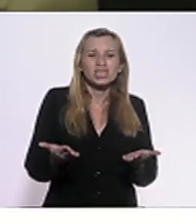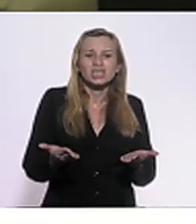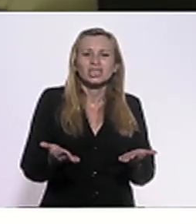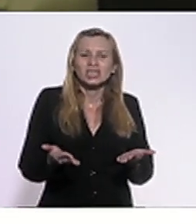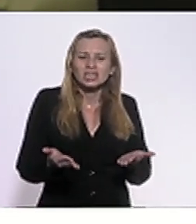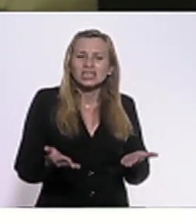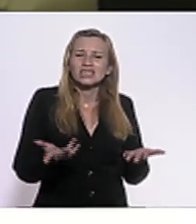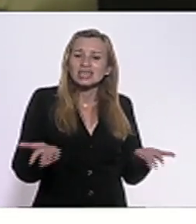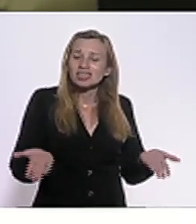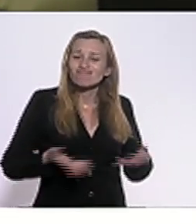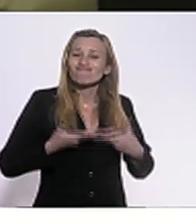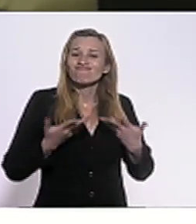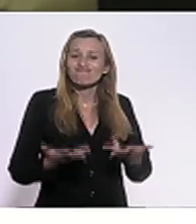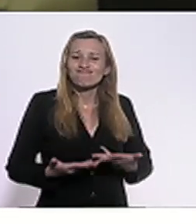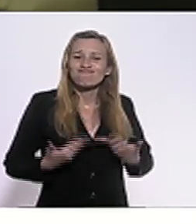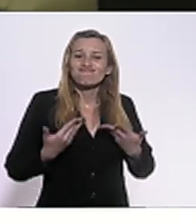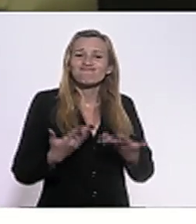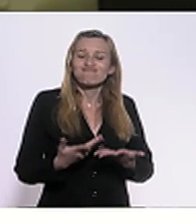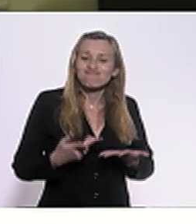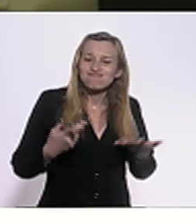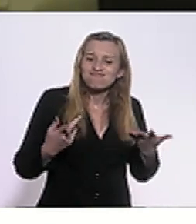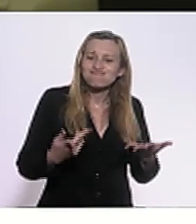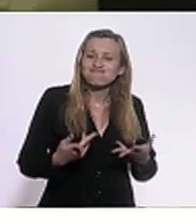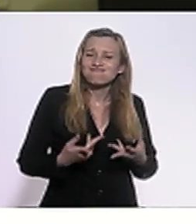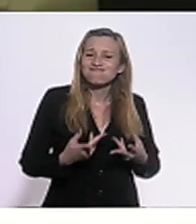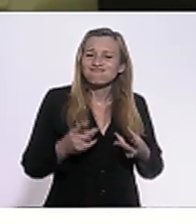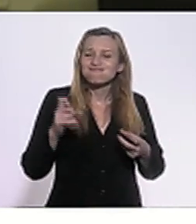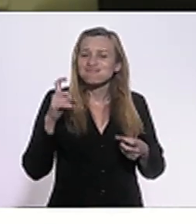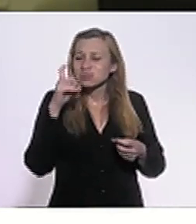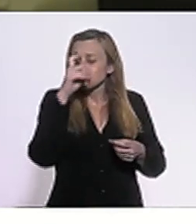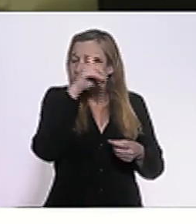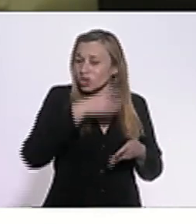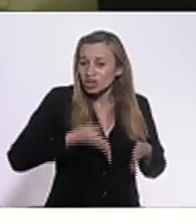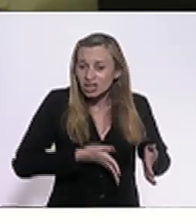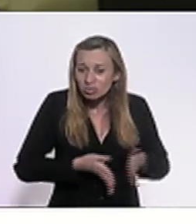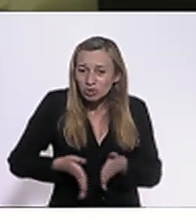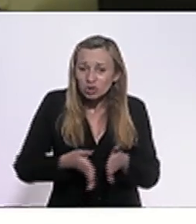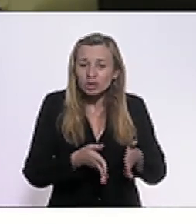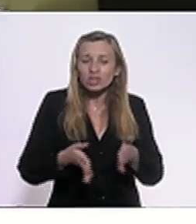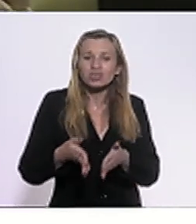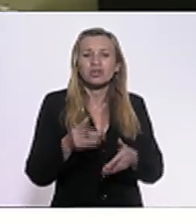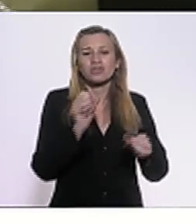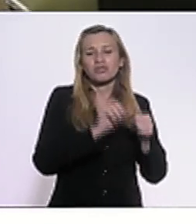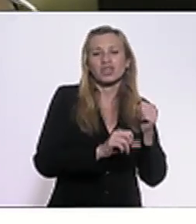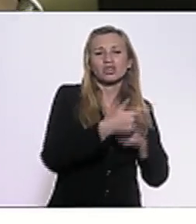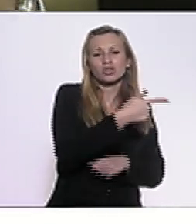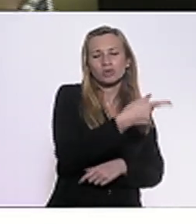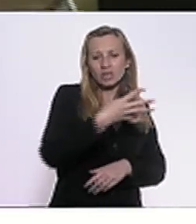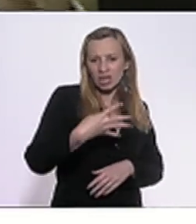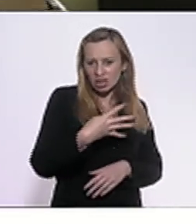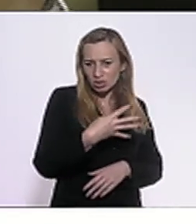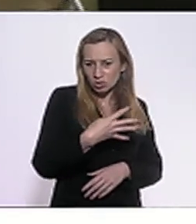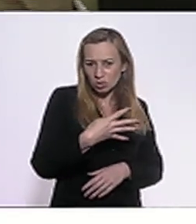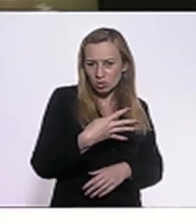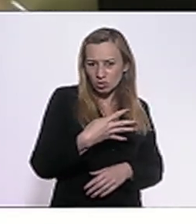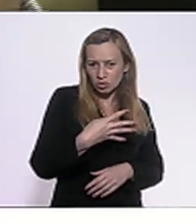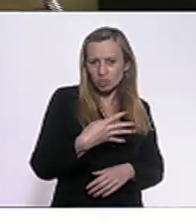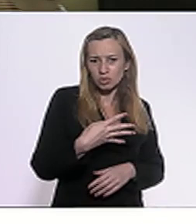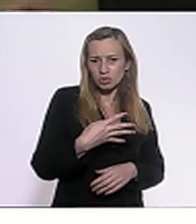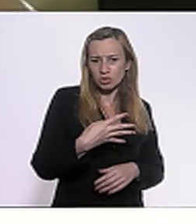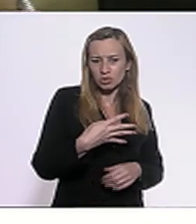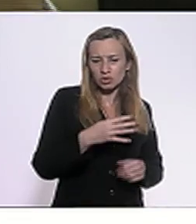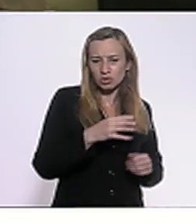pequenas, eu diria, armadilhas, né? Ela foi feita em 2014, né? As séries que foram emitidas no